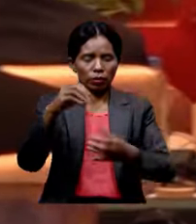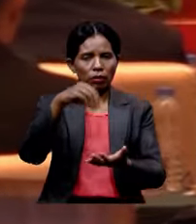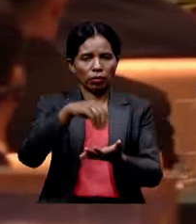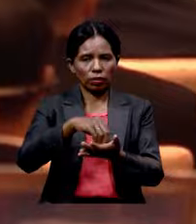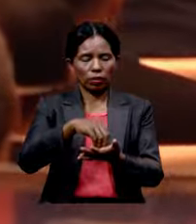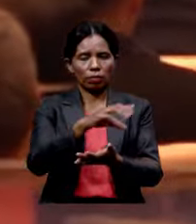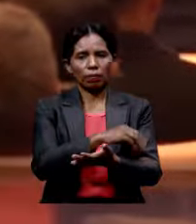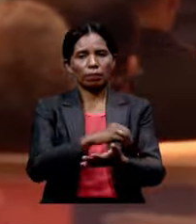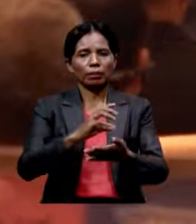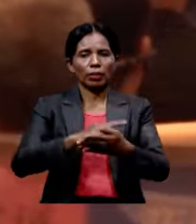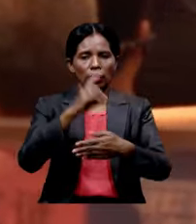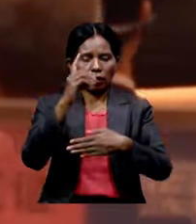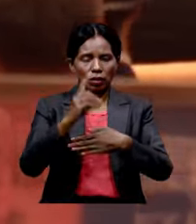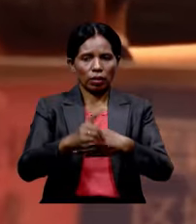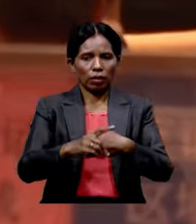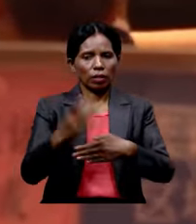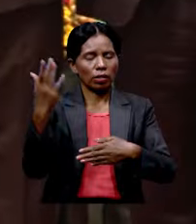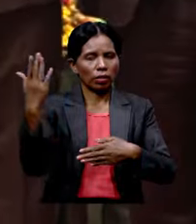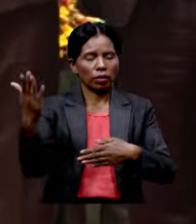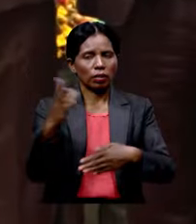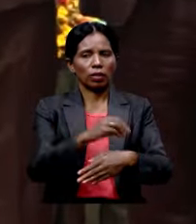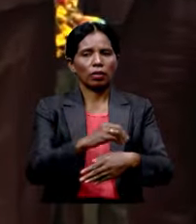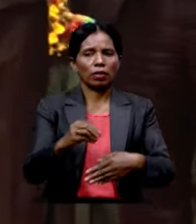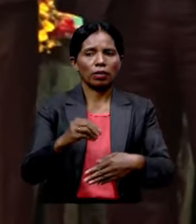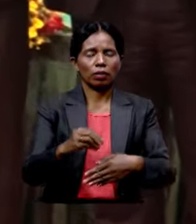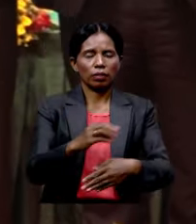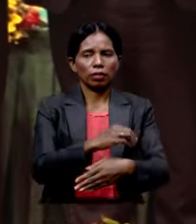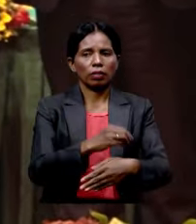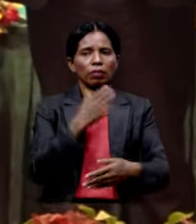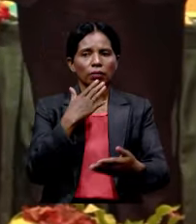setorial, desenvolvimento e área recurso humano, médica